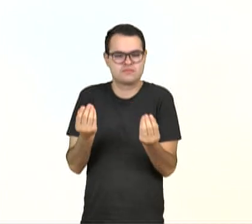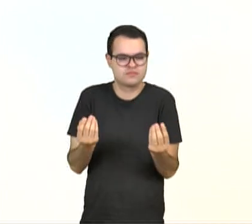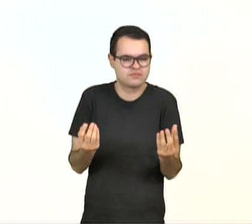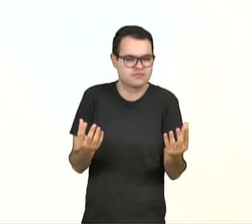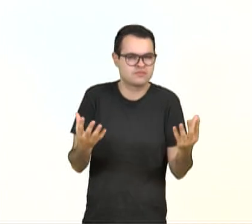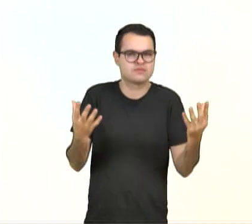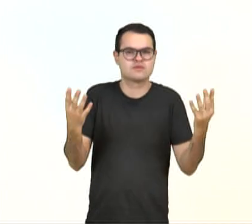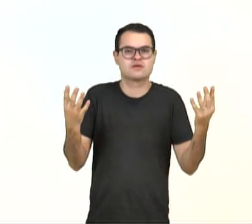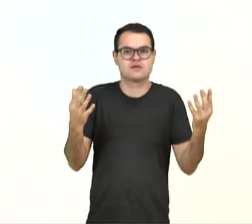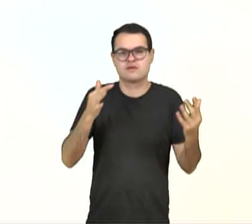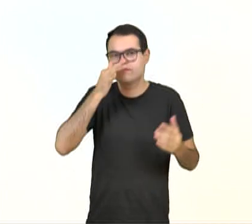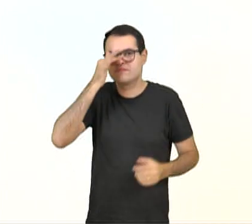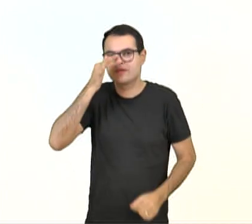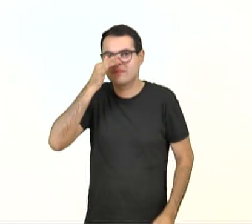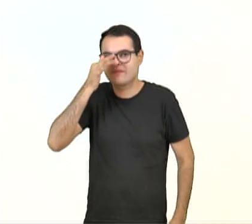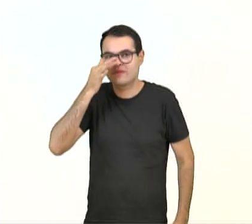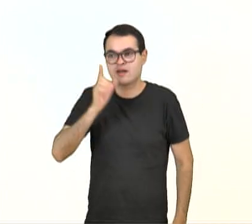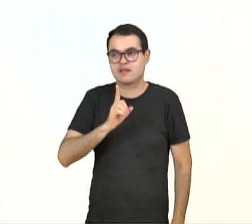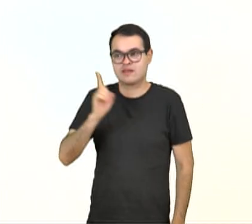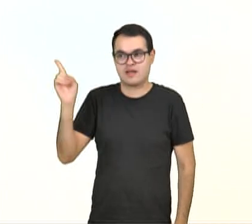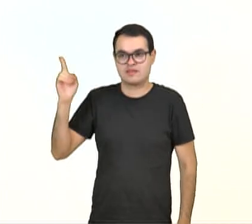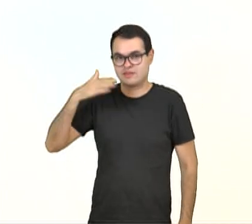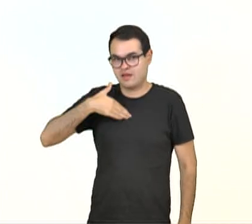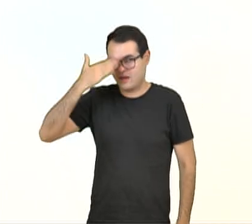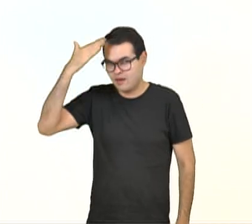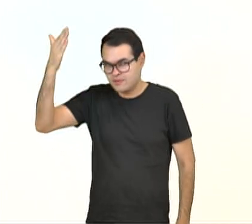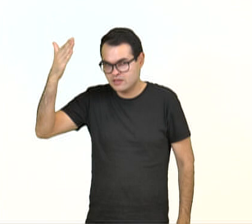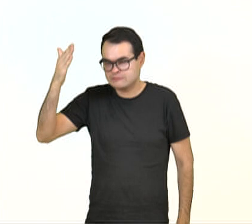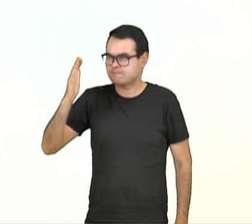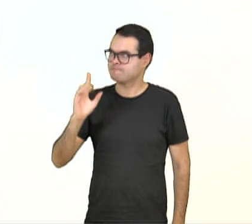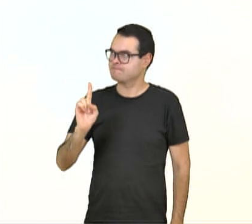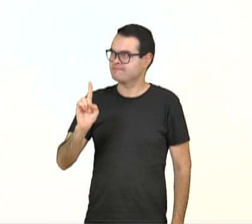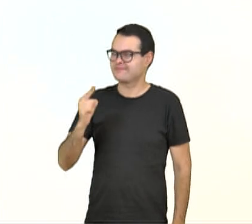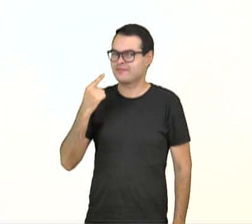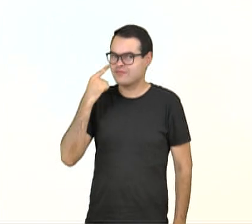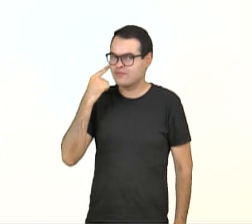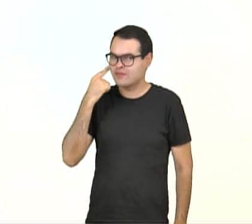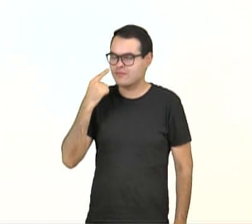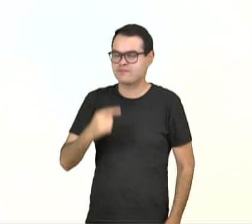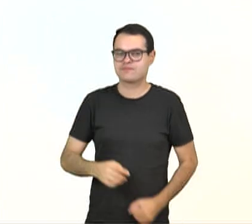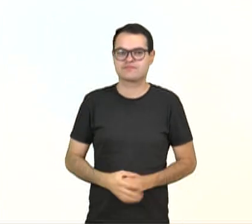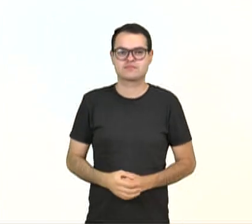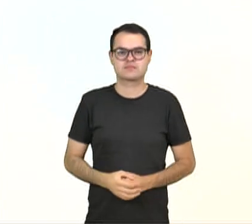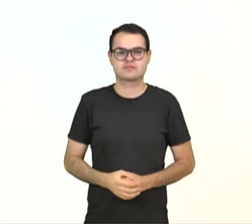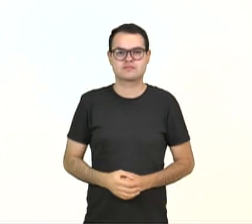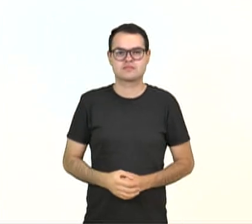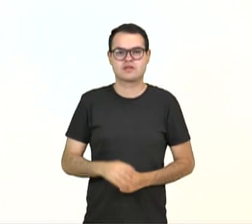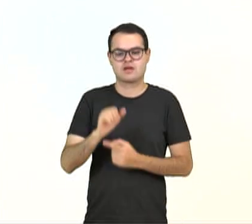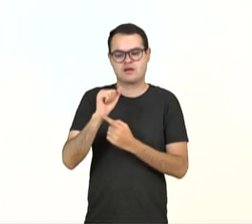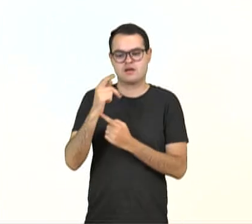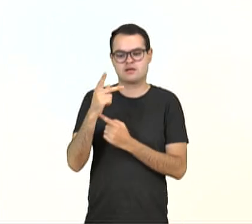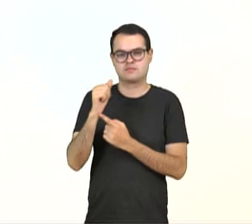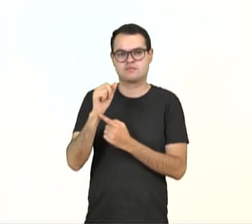só que lá nos povos árabes. Vamos ver aqui. Você já ouviu falar sobre